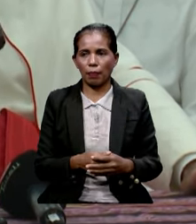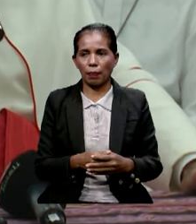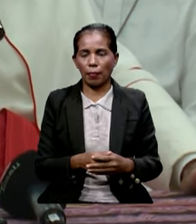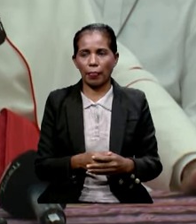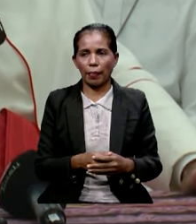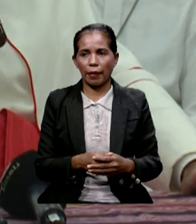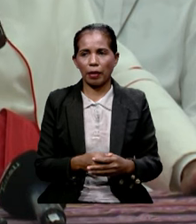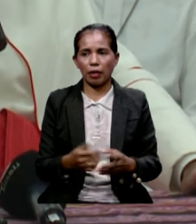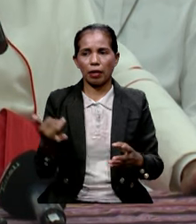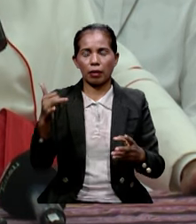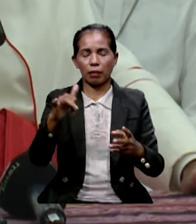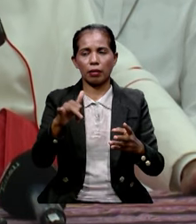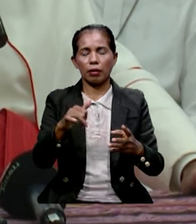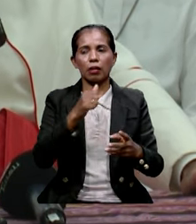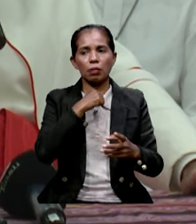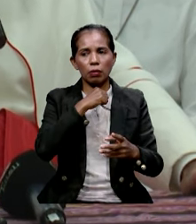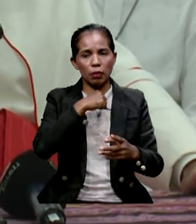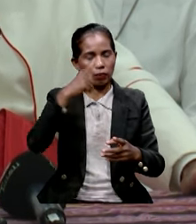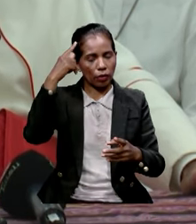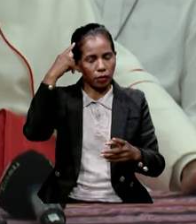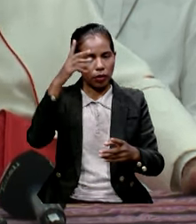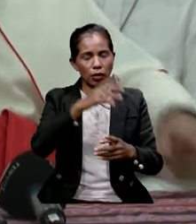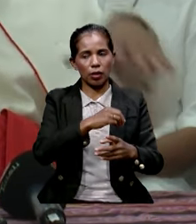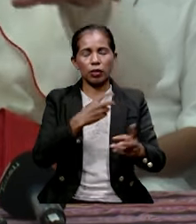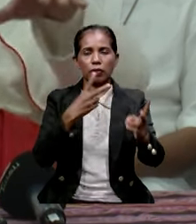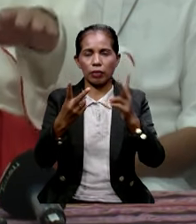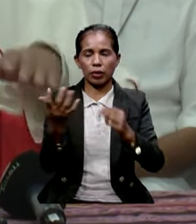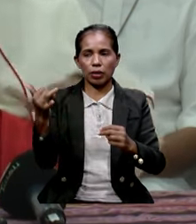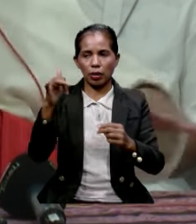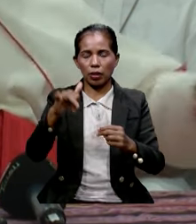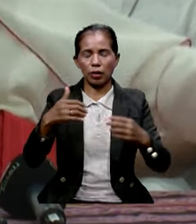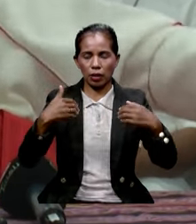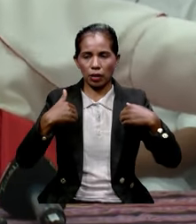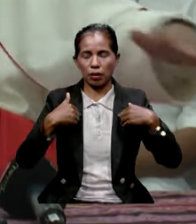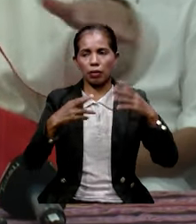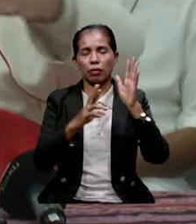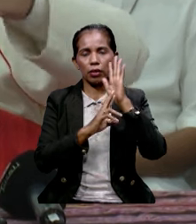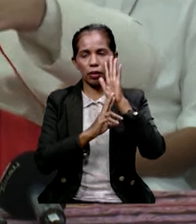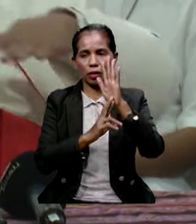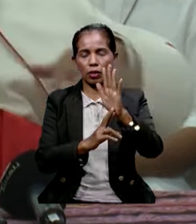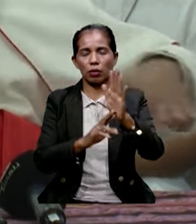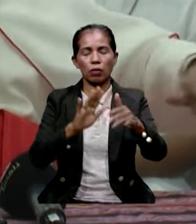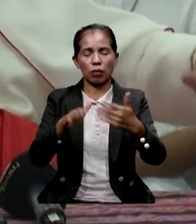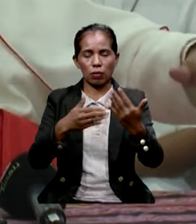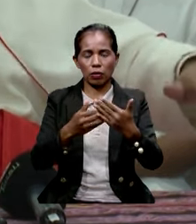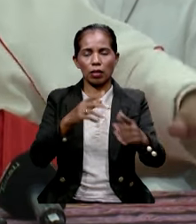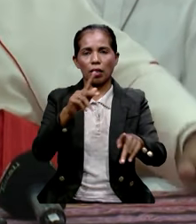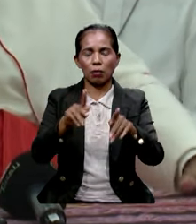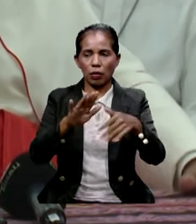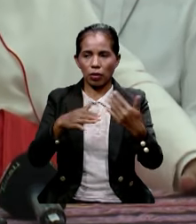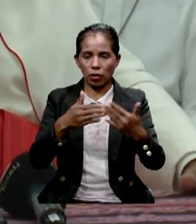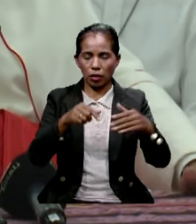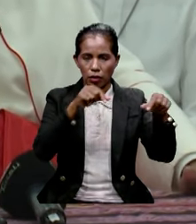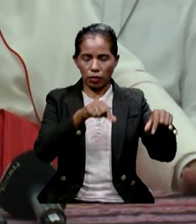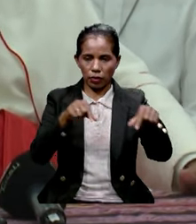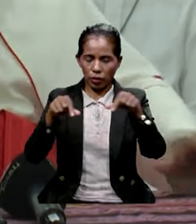deficientes, e também a passa, a papa sai mais com o tempo, a tolinho Sira, Sira você representa junto, e também malo Sira, nebe, deficientes,